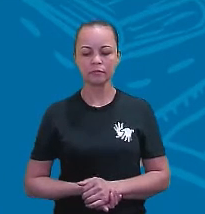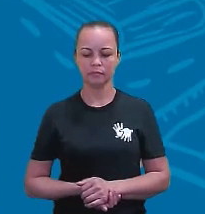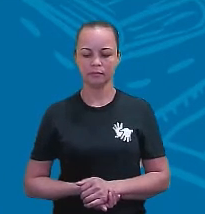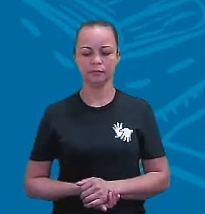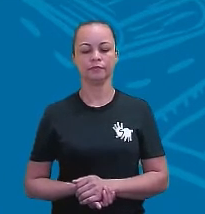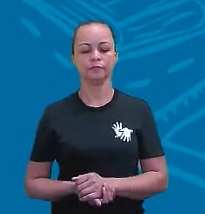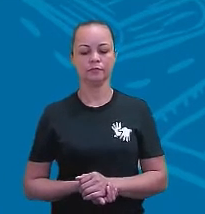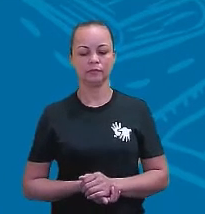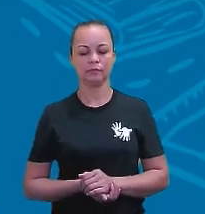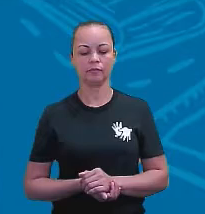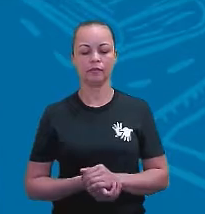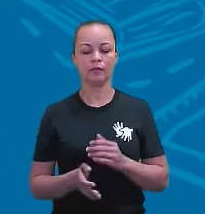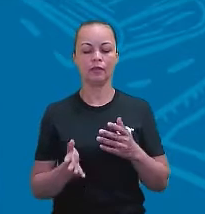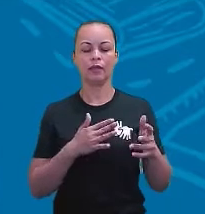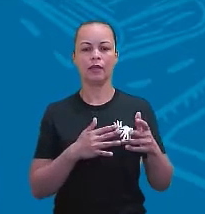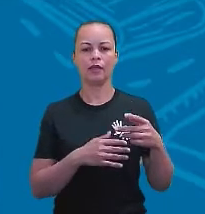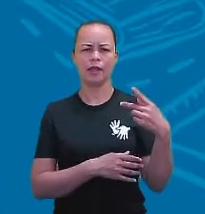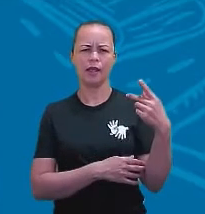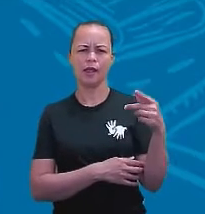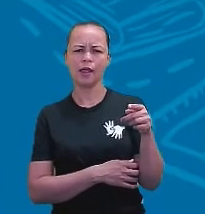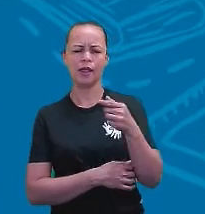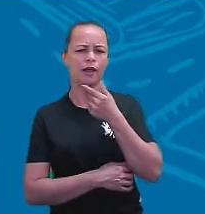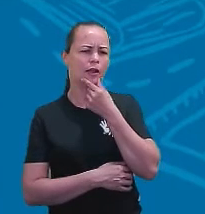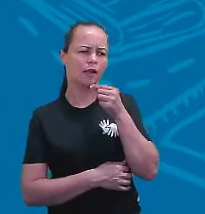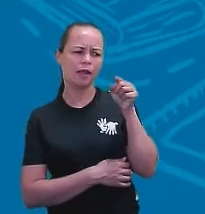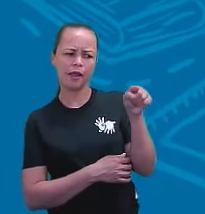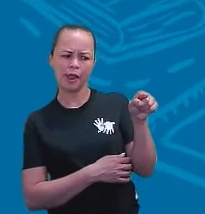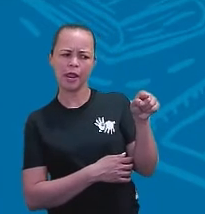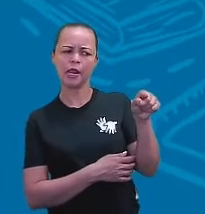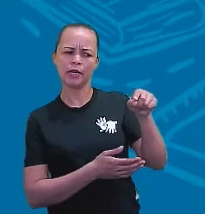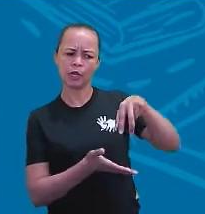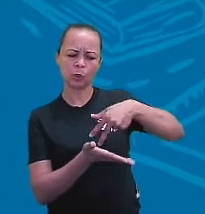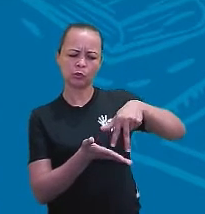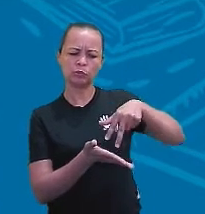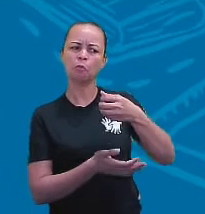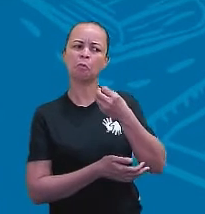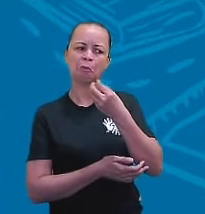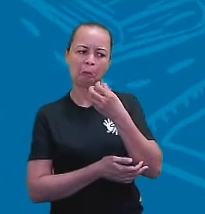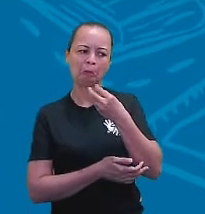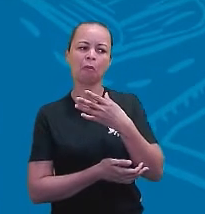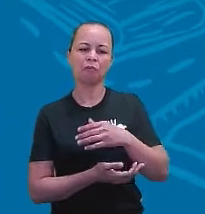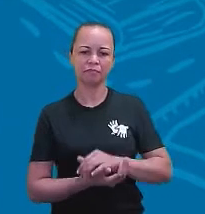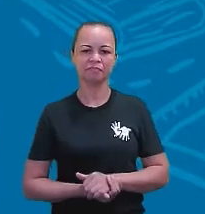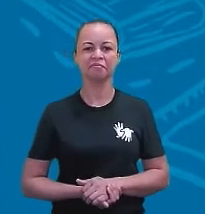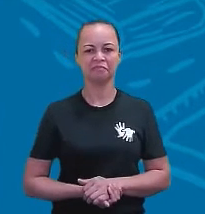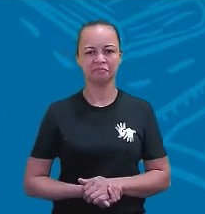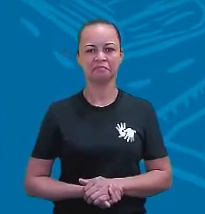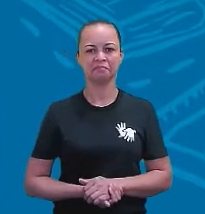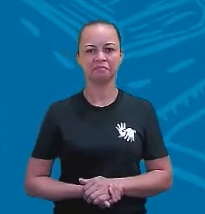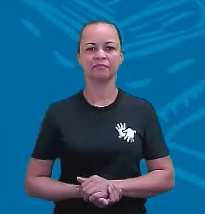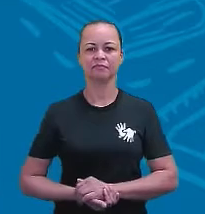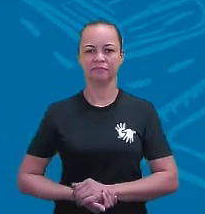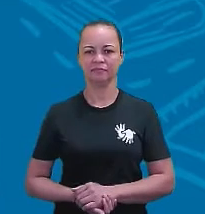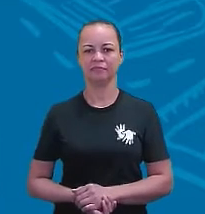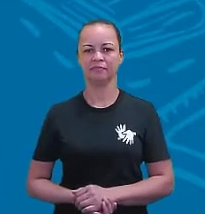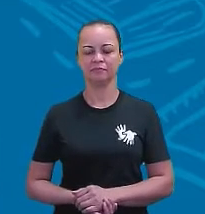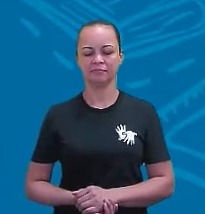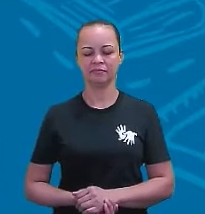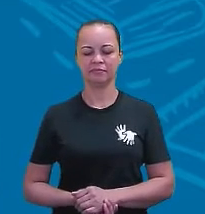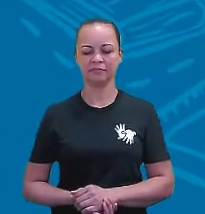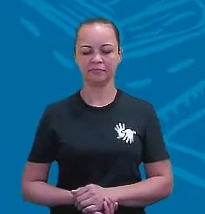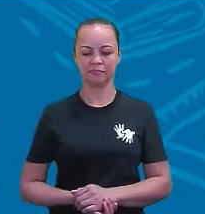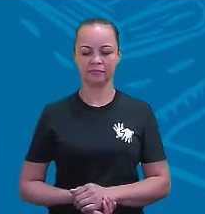good dancer. Ou seja, ele é um bom dançarino. Certo? Vamos